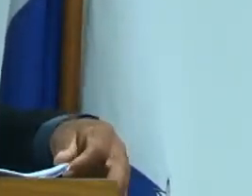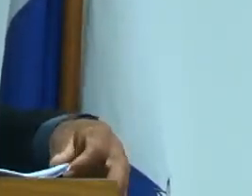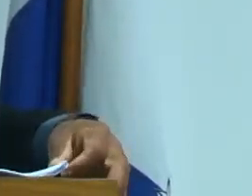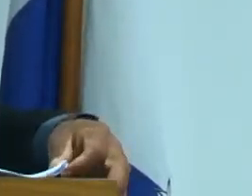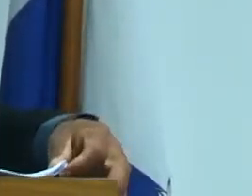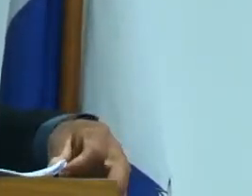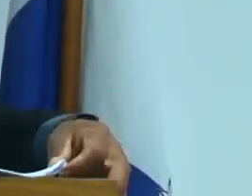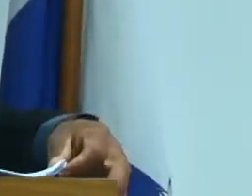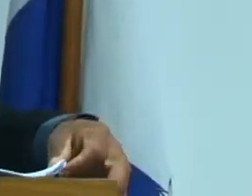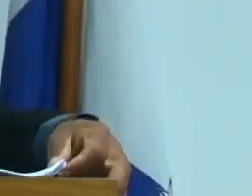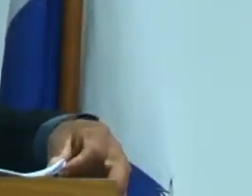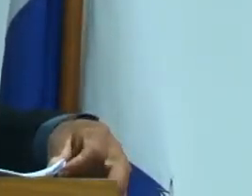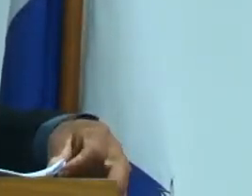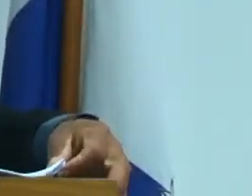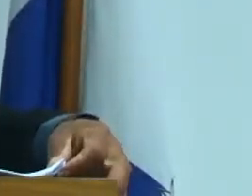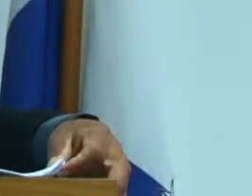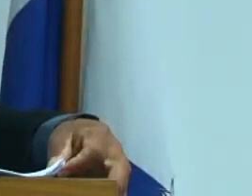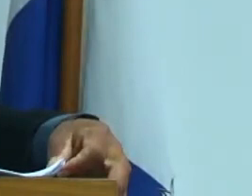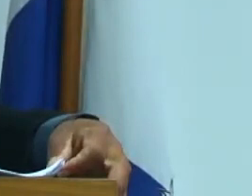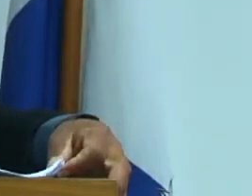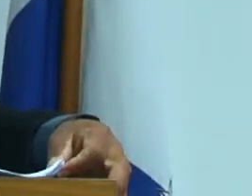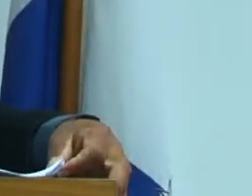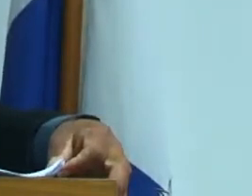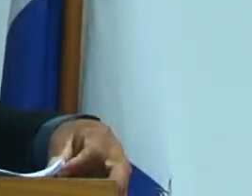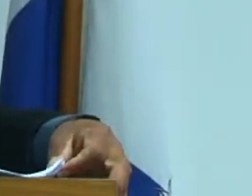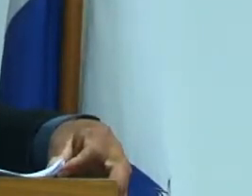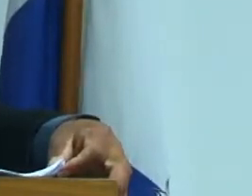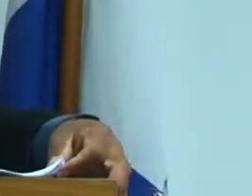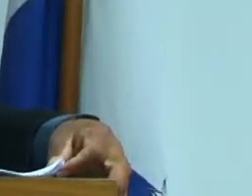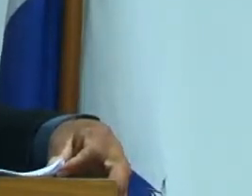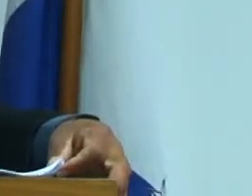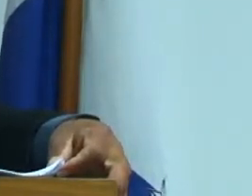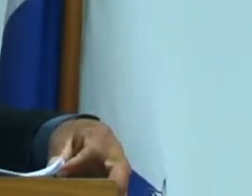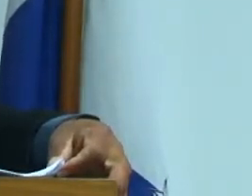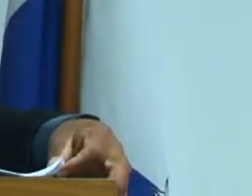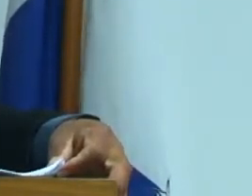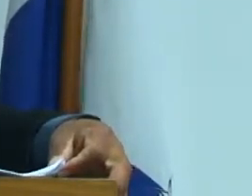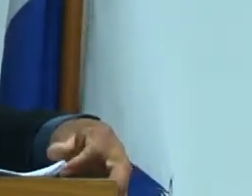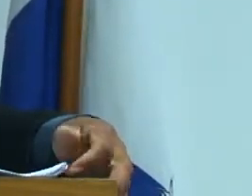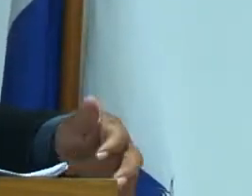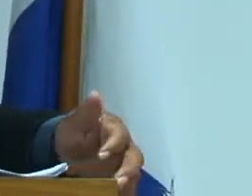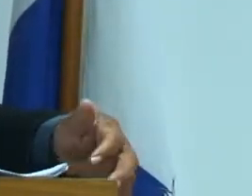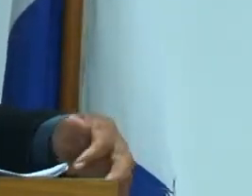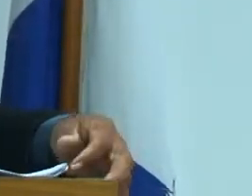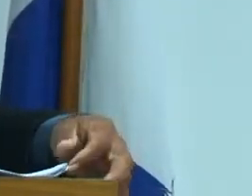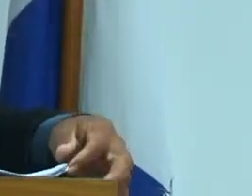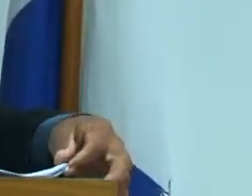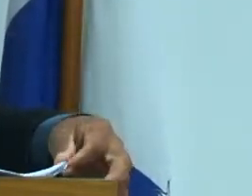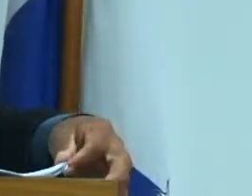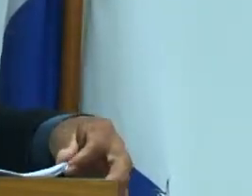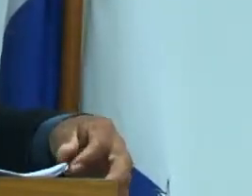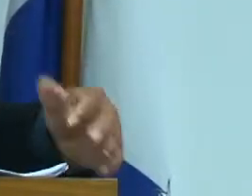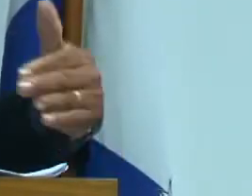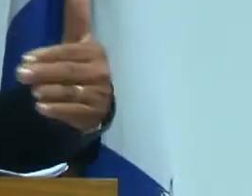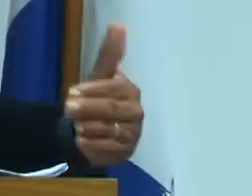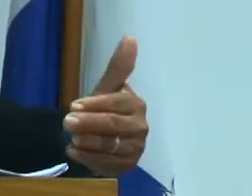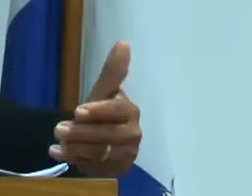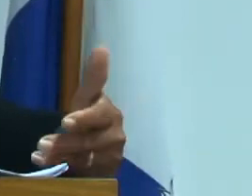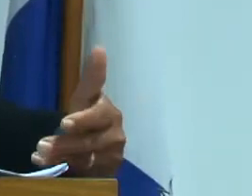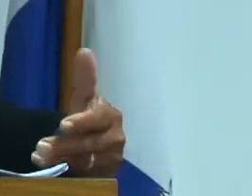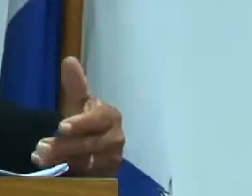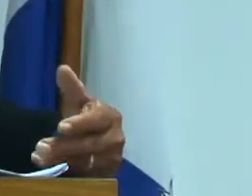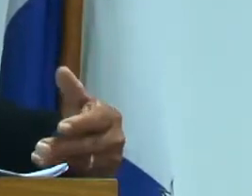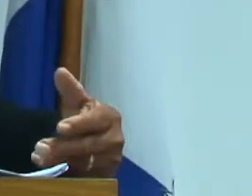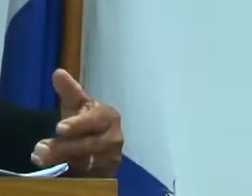esse projeto de lei, um projeto bacana. Vou estar até marcando uma agenda aí com o prefeito Rodrigo Medeiro, para que a gente pode